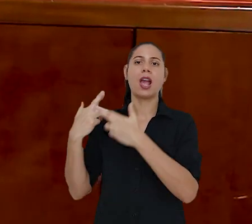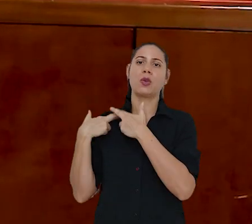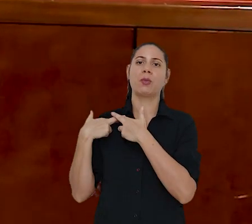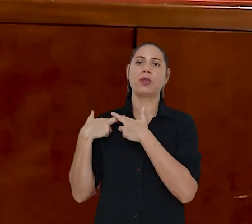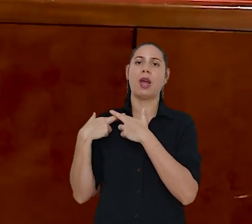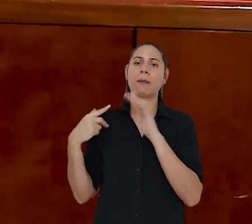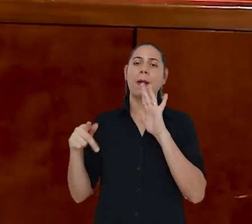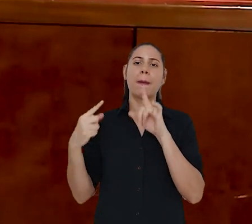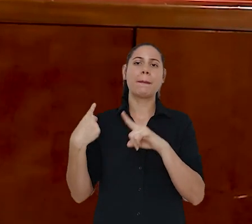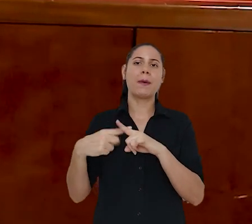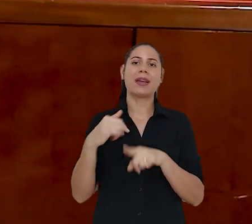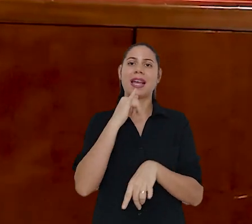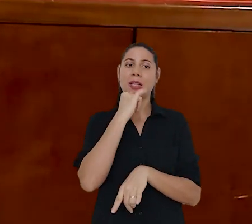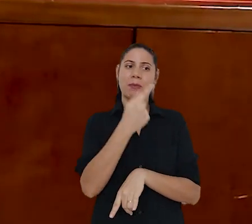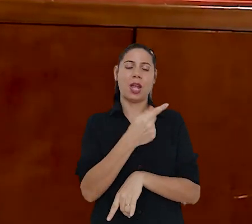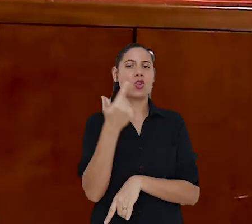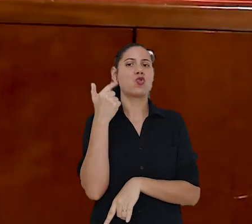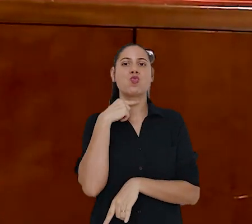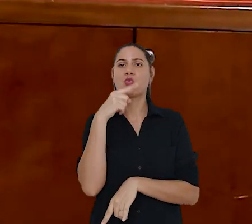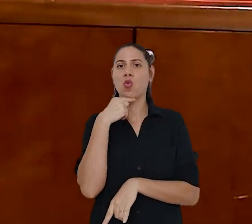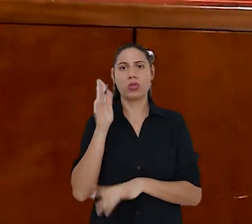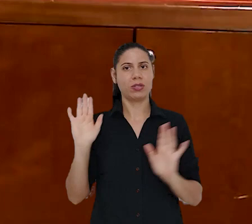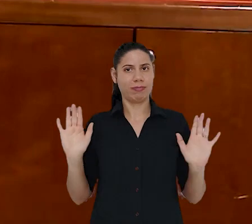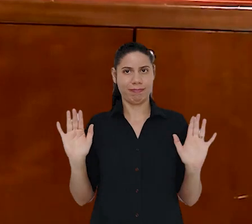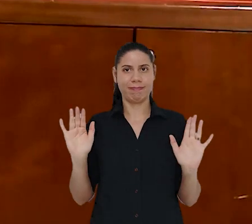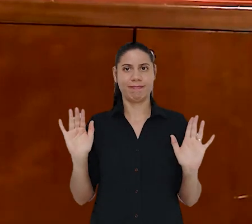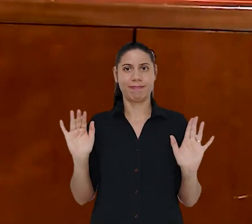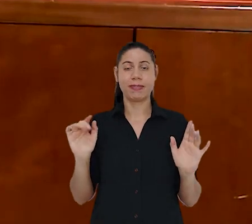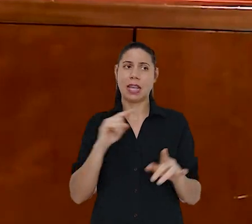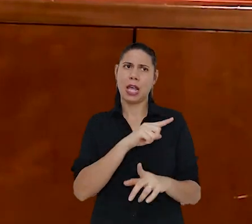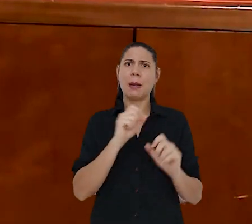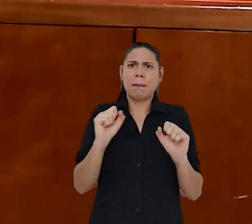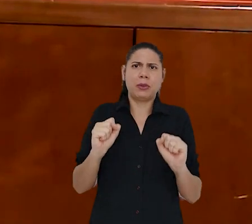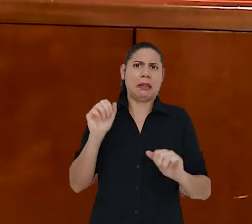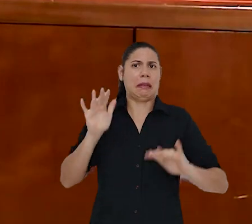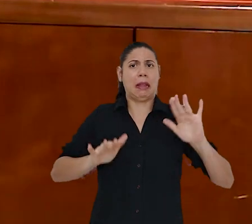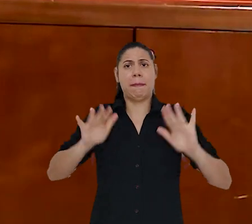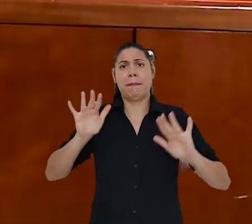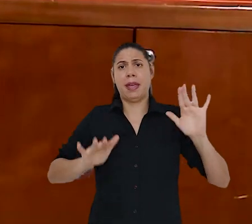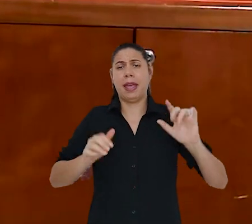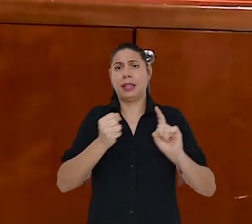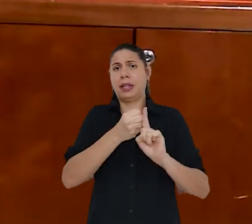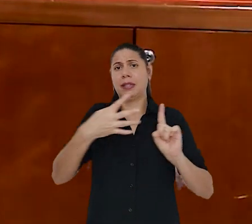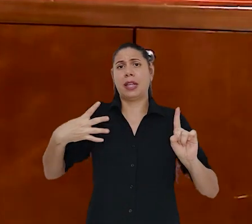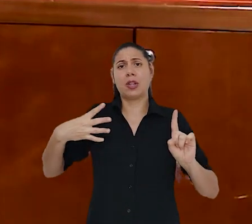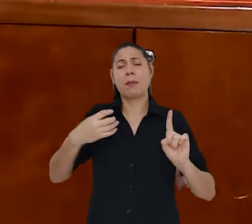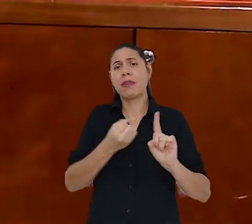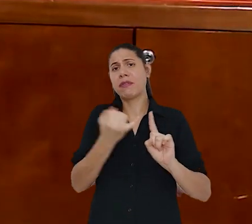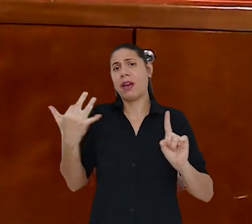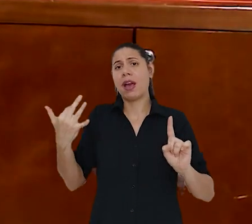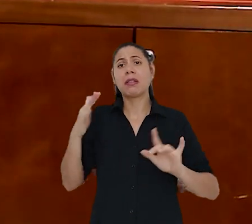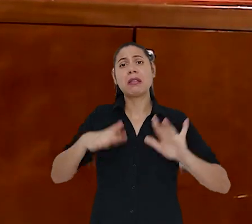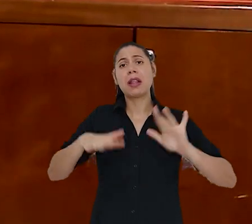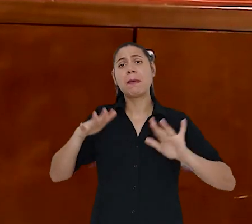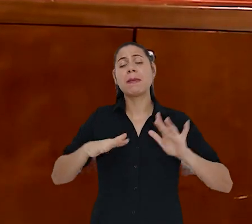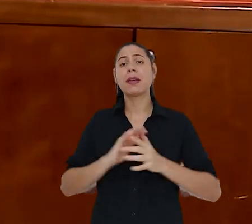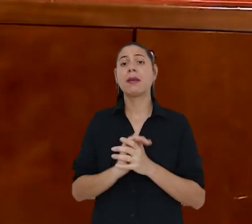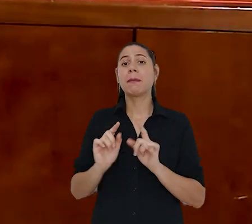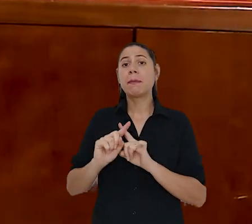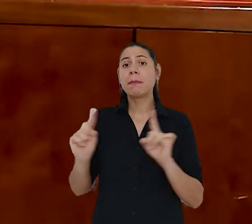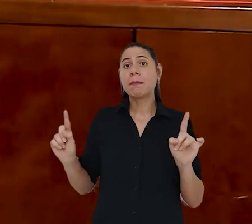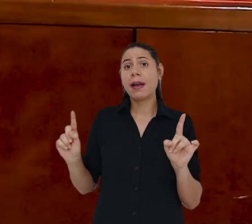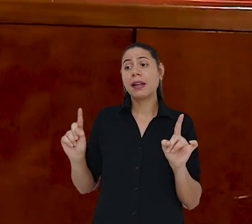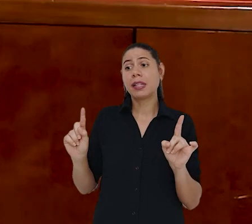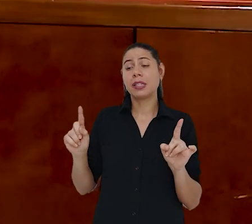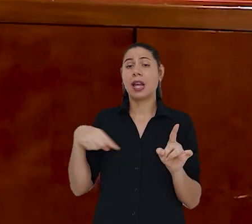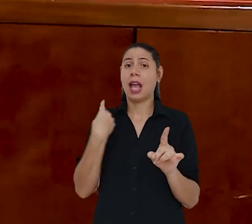ia ter, pelo menos em tese, né? Poderia até ter, porque há vários graus dessa síndrome, mas evidentemente que a